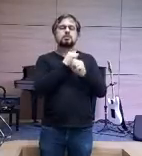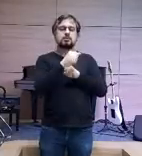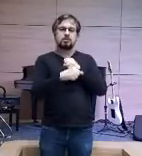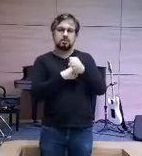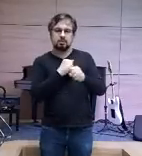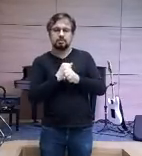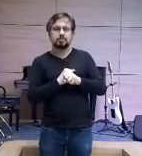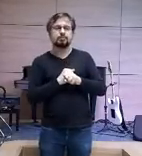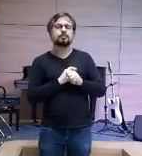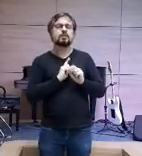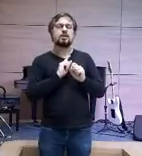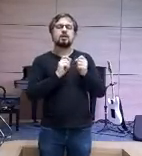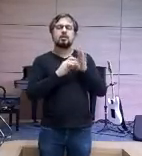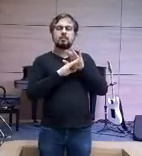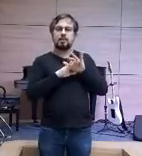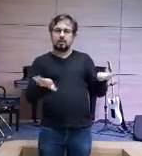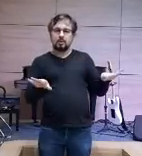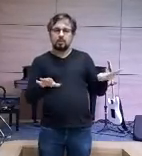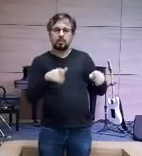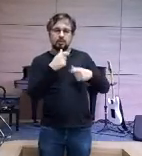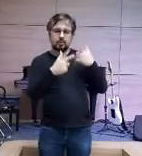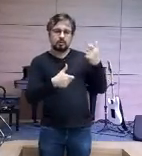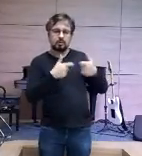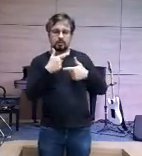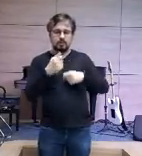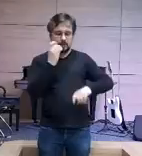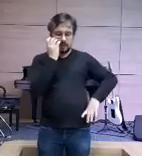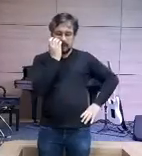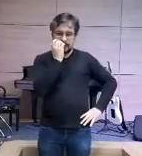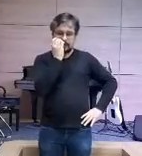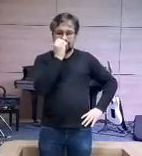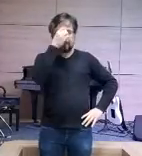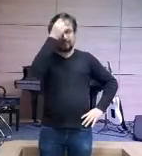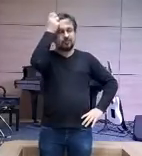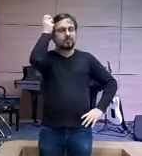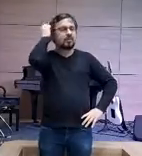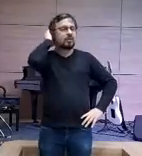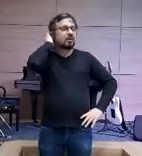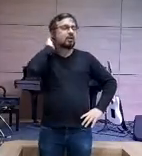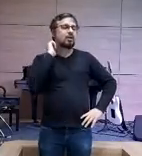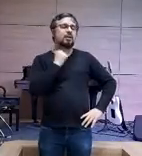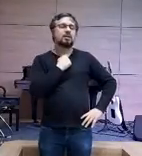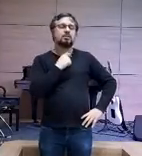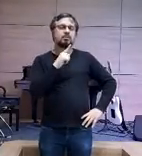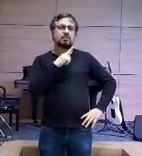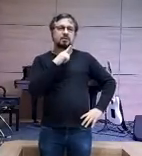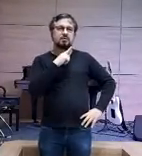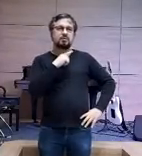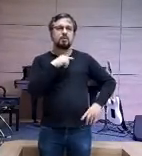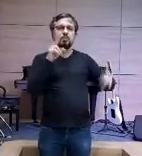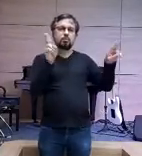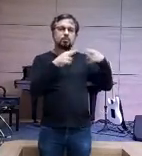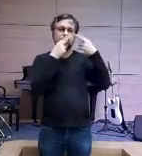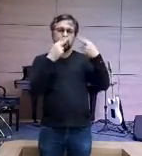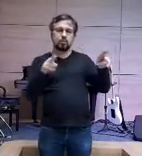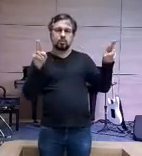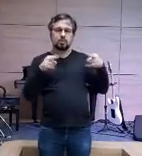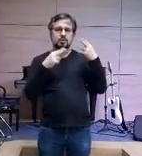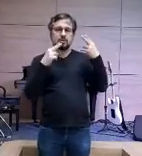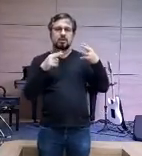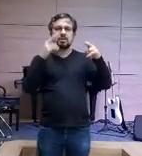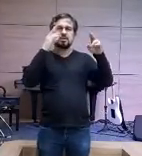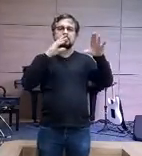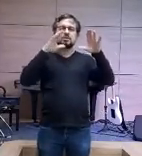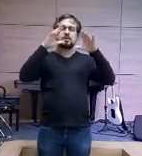a e após cê sai se fogo alguns que houve no meio do campo assim uma canção de Natal e